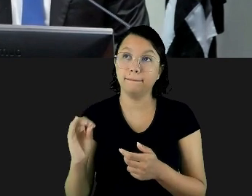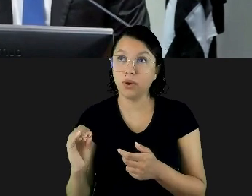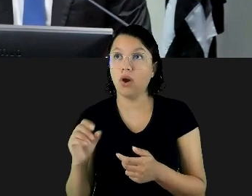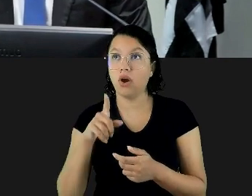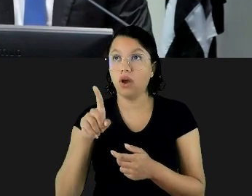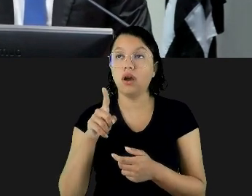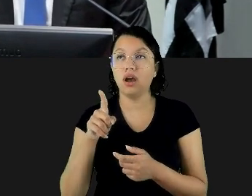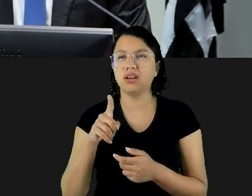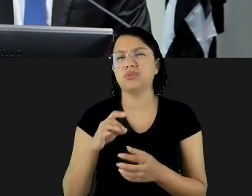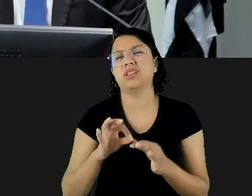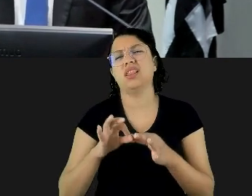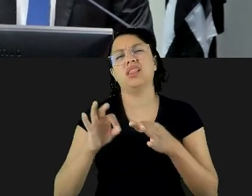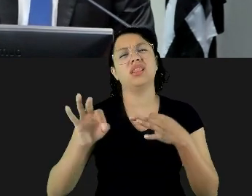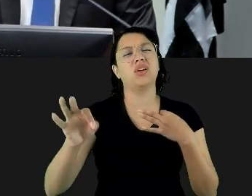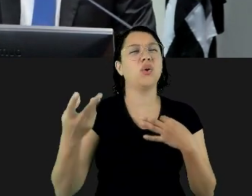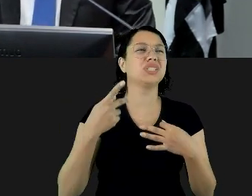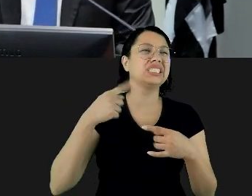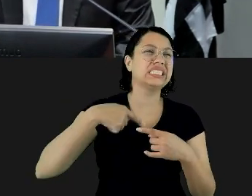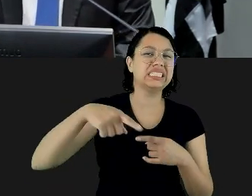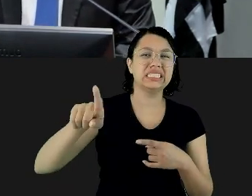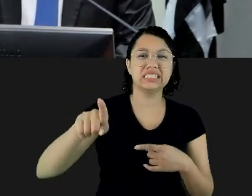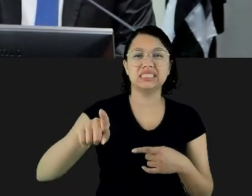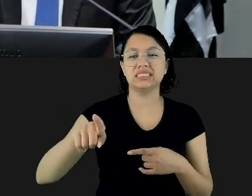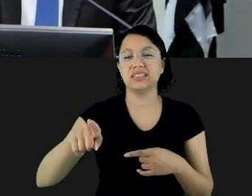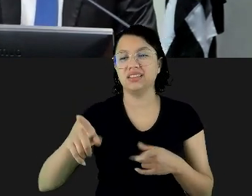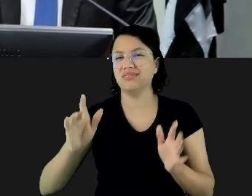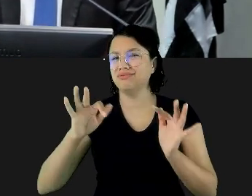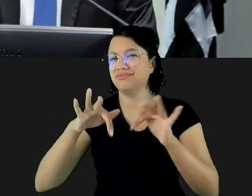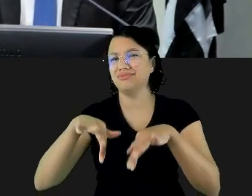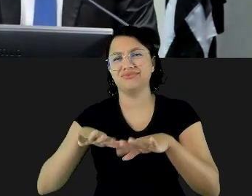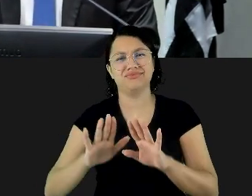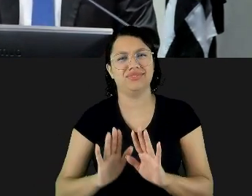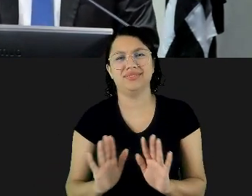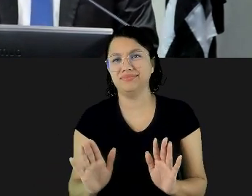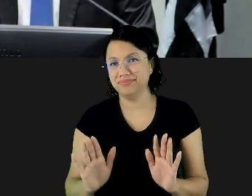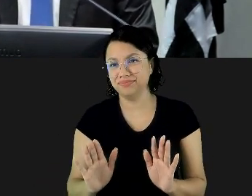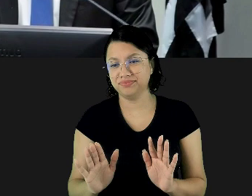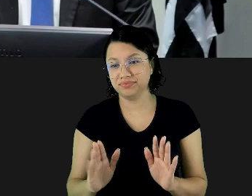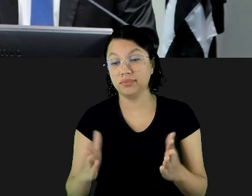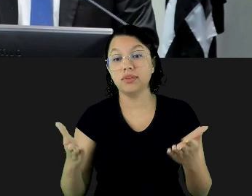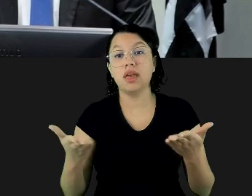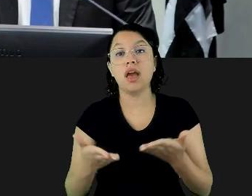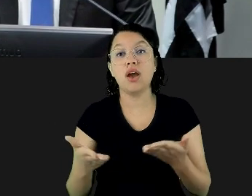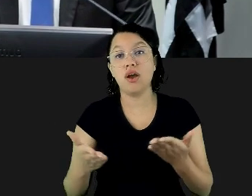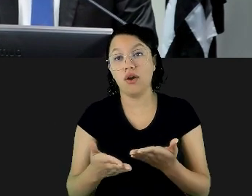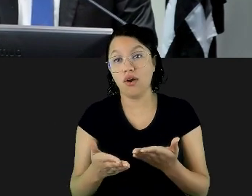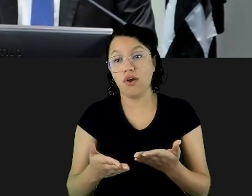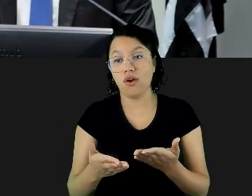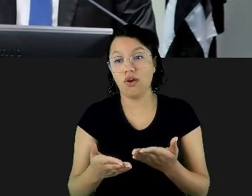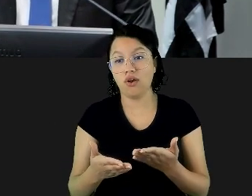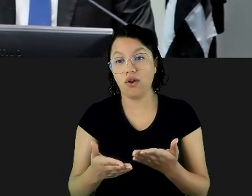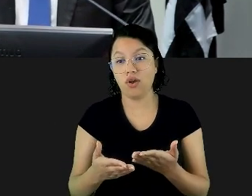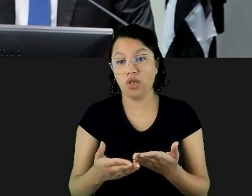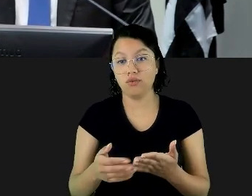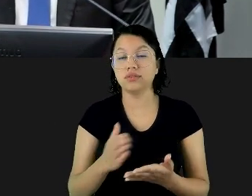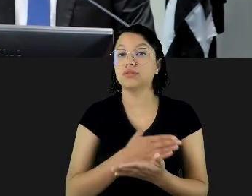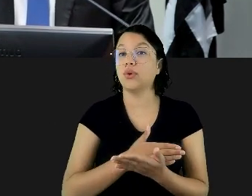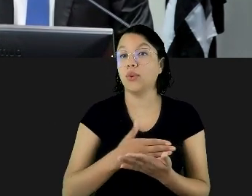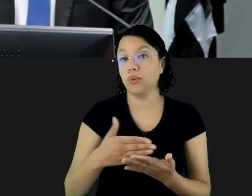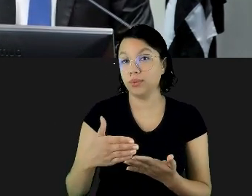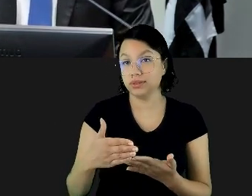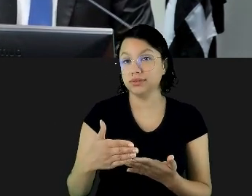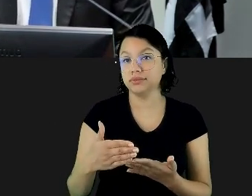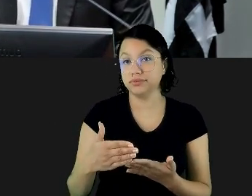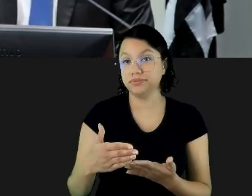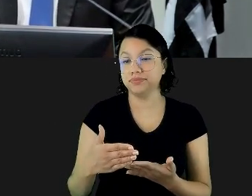para a gente ir para lá? Isso é fim de linha. Agora vai ser ponto de partida